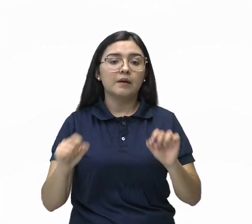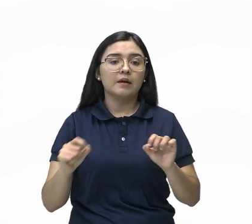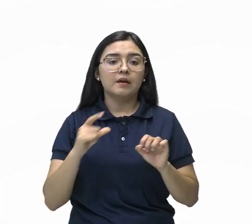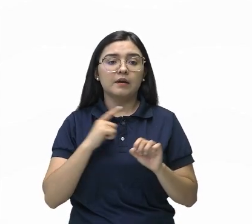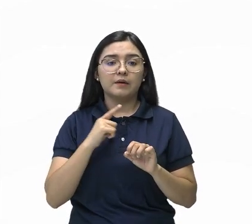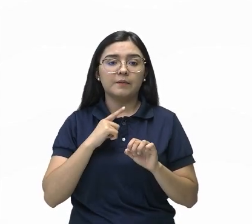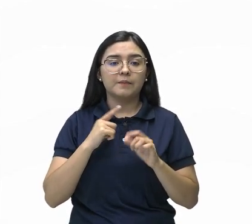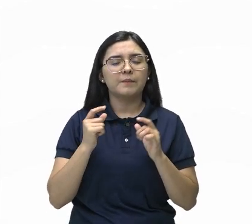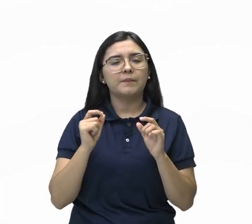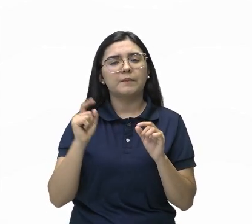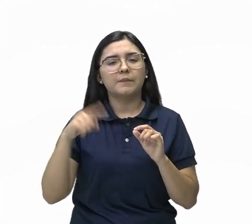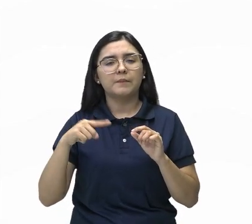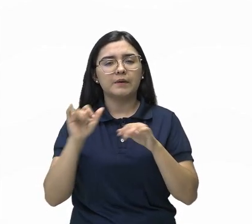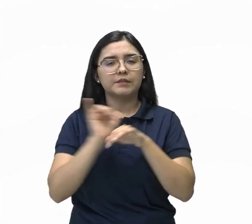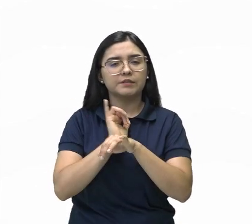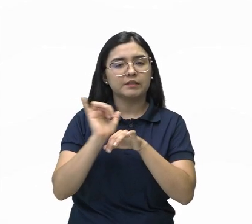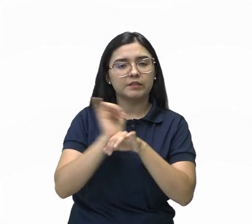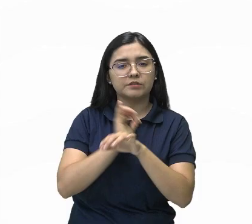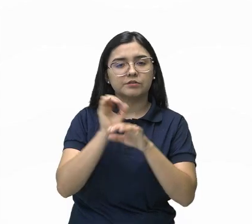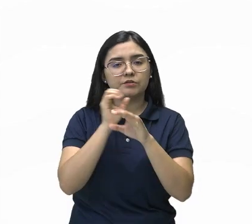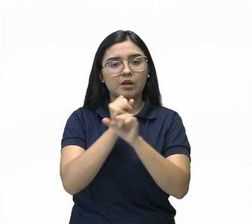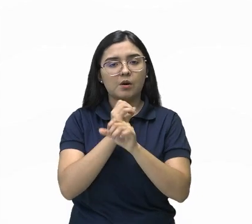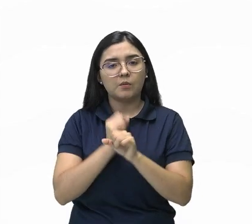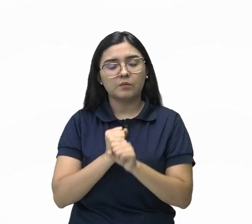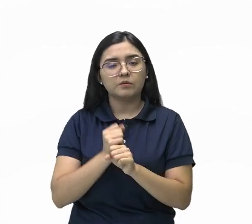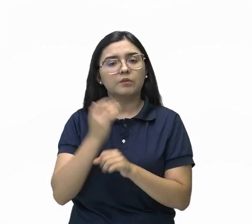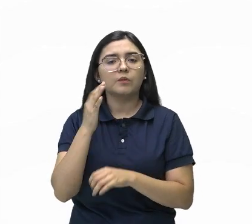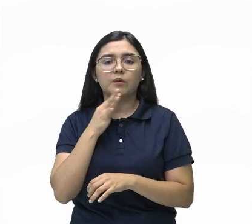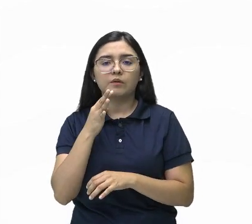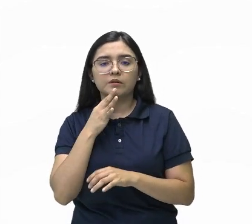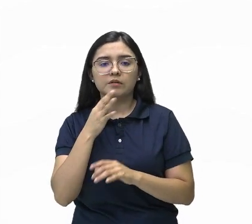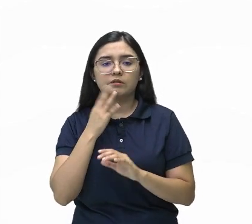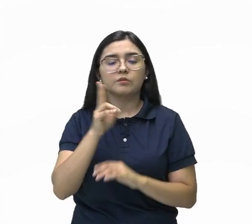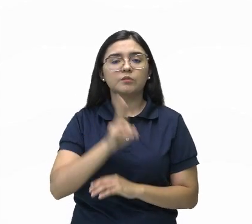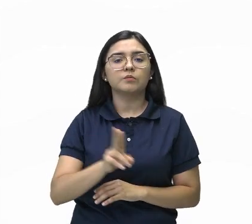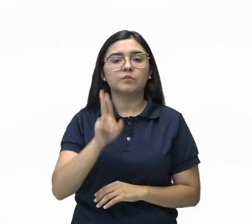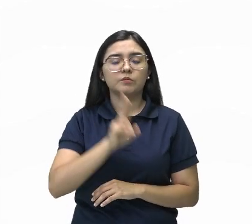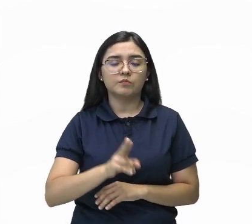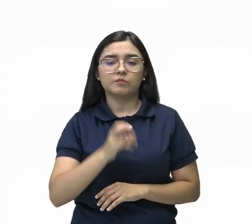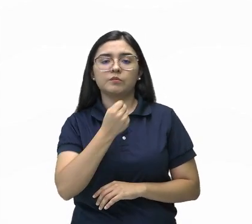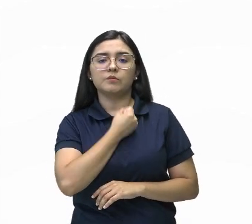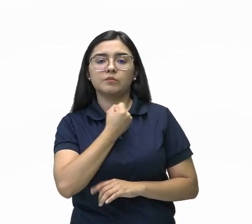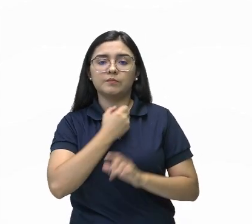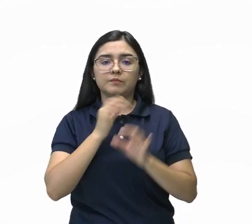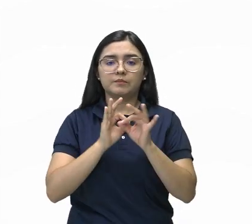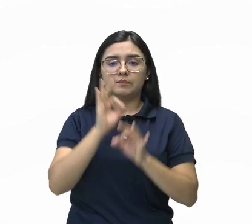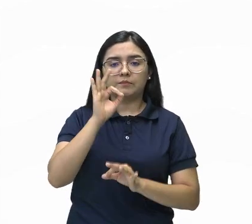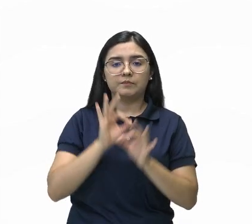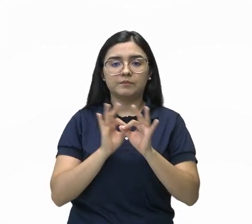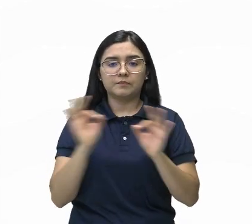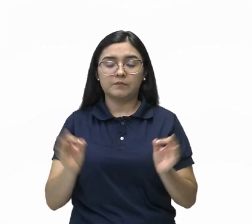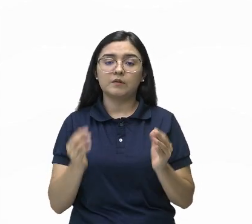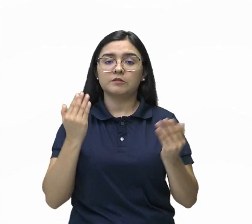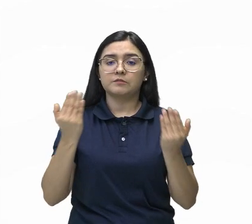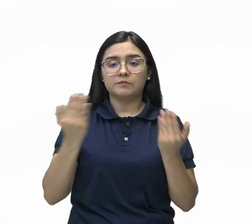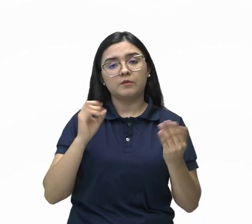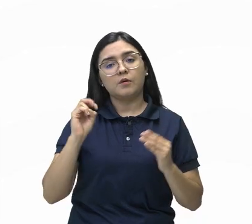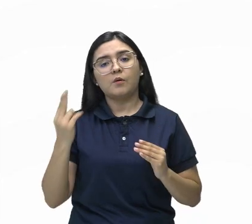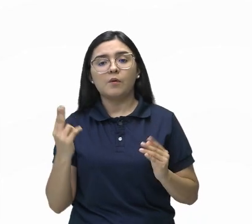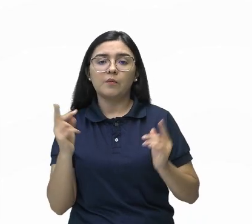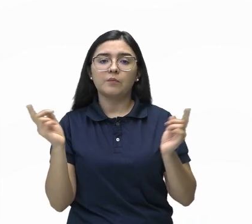valores desconhecidos em problemas que relacionam grandezas diretamente ou